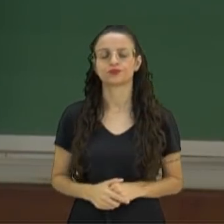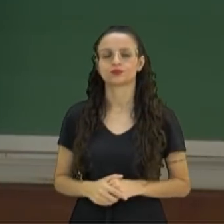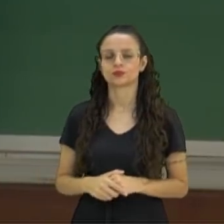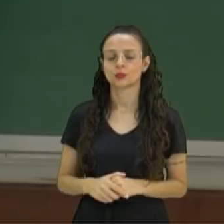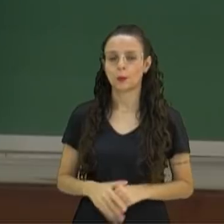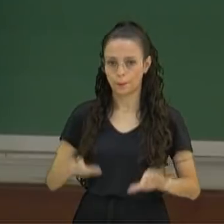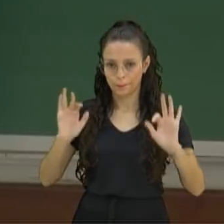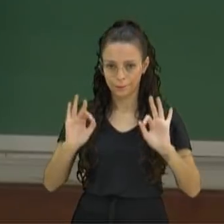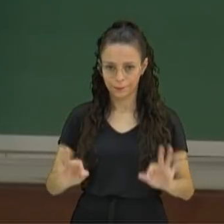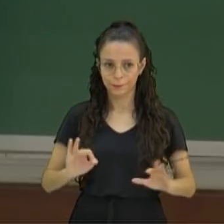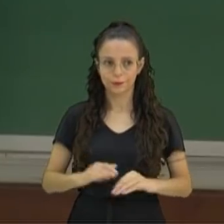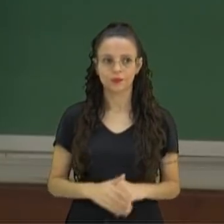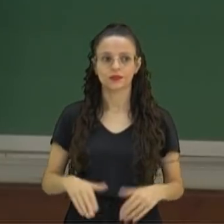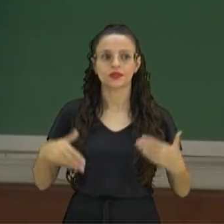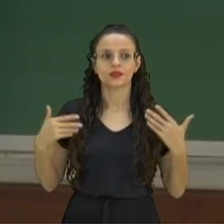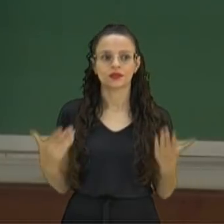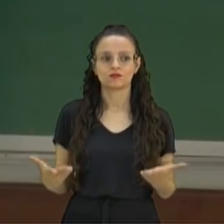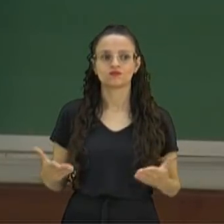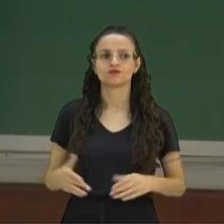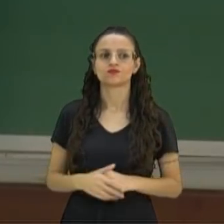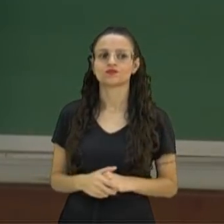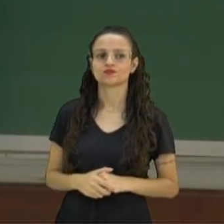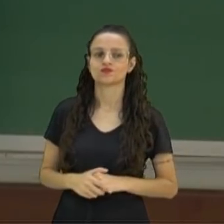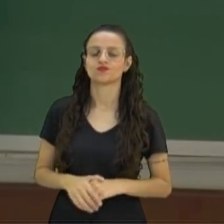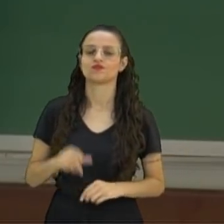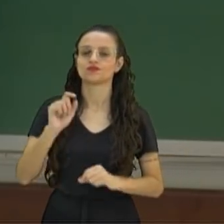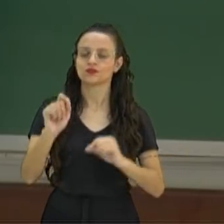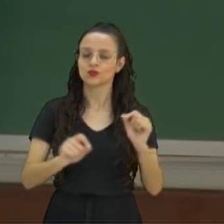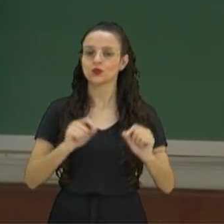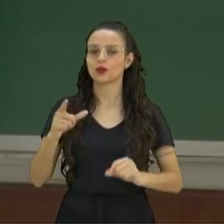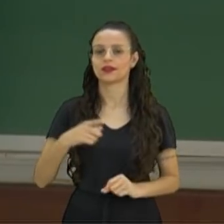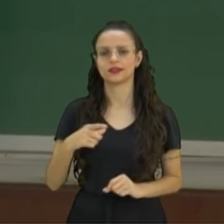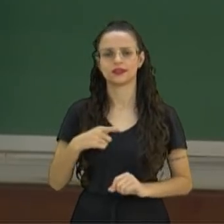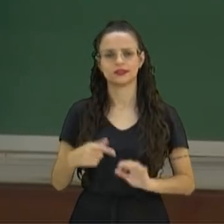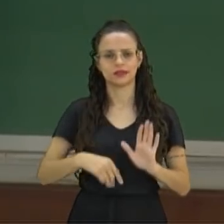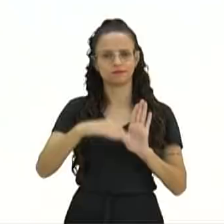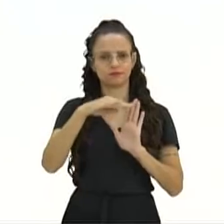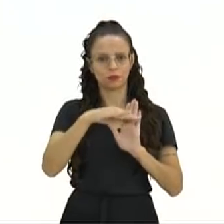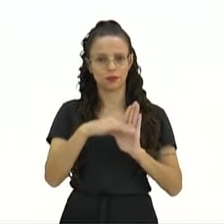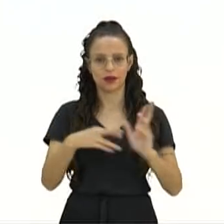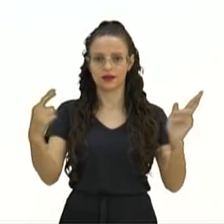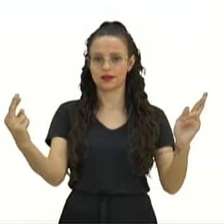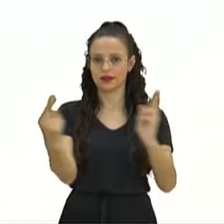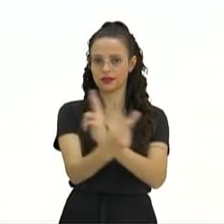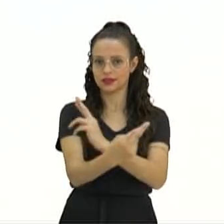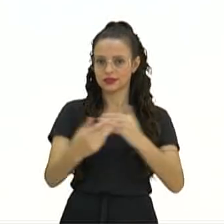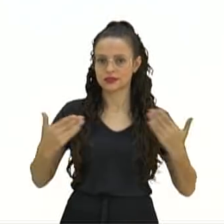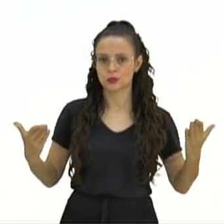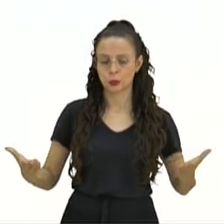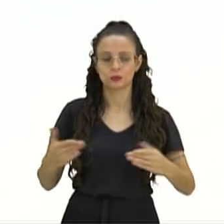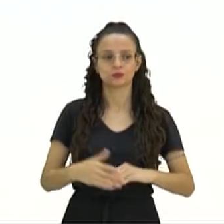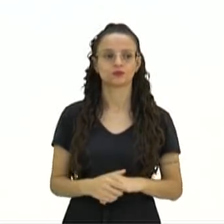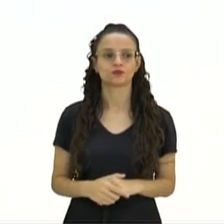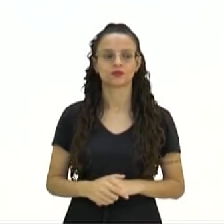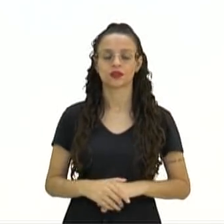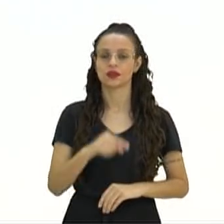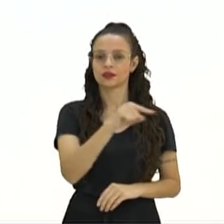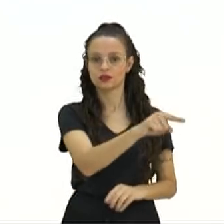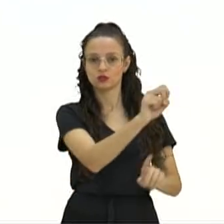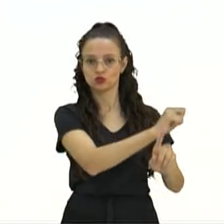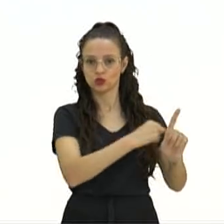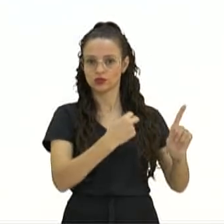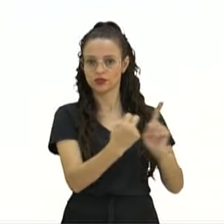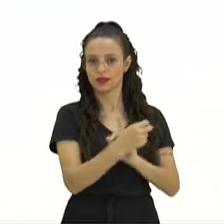direção, certo? E aí, o que nós vamos ter estabelecido em relação a essa ideia? A